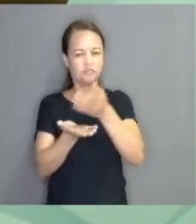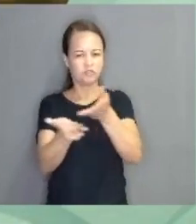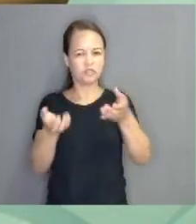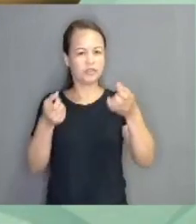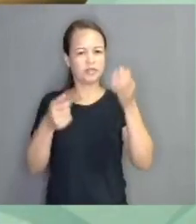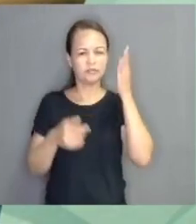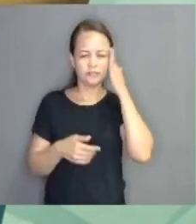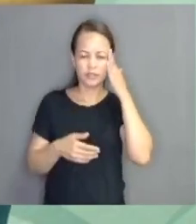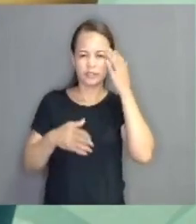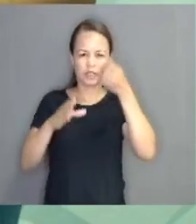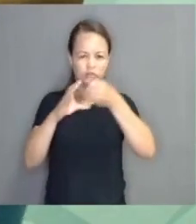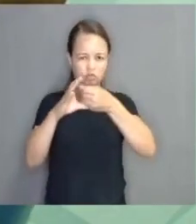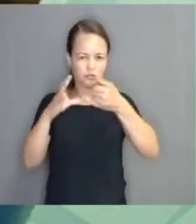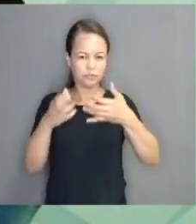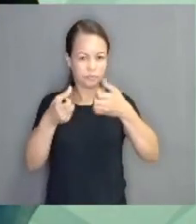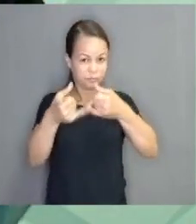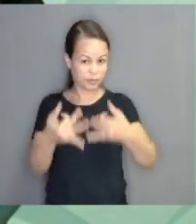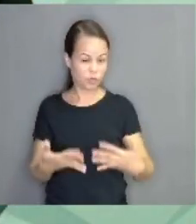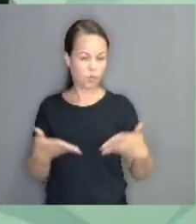agora. Vamos para os desafios?